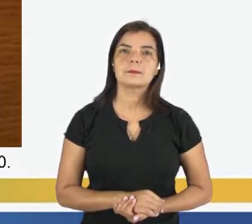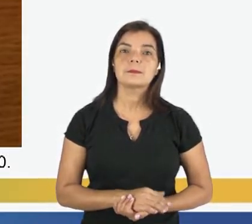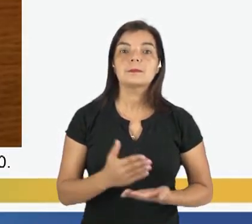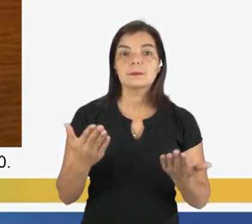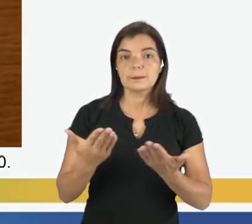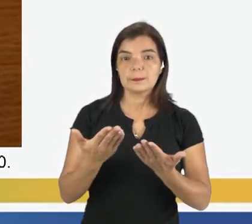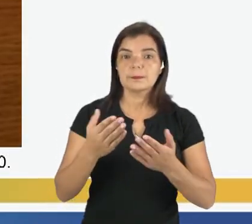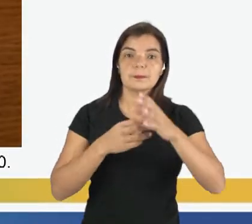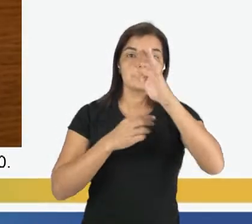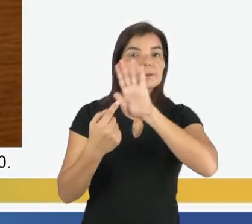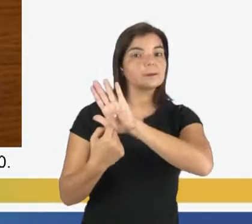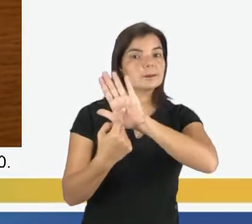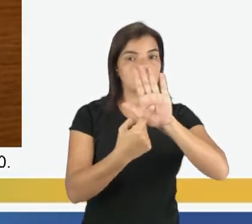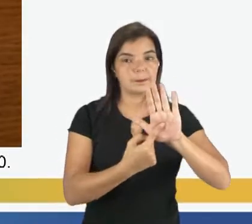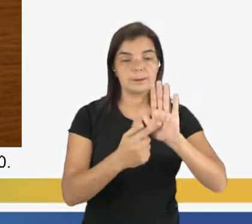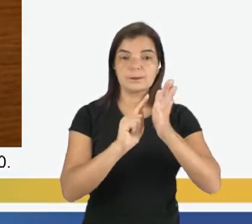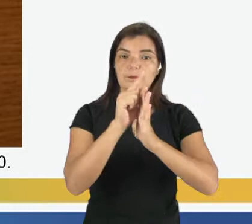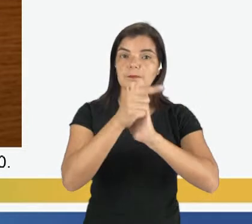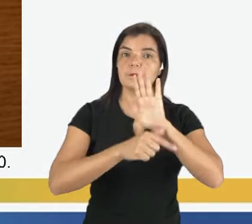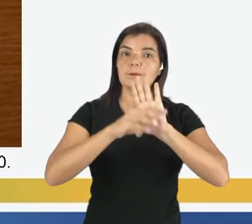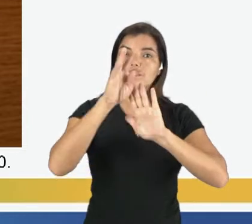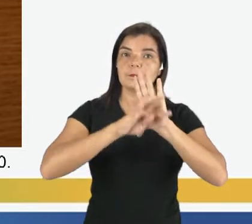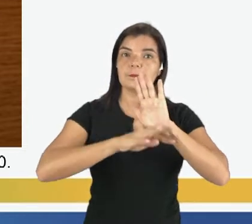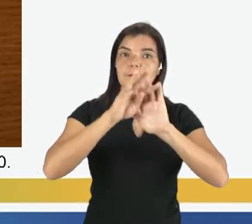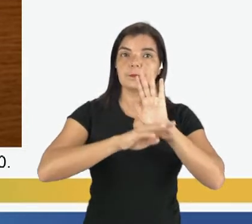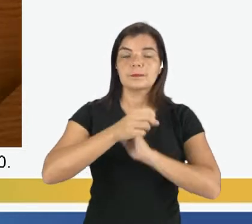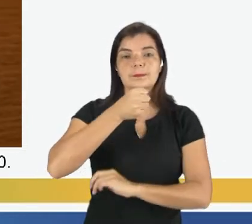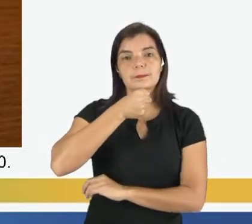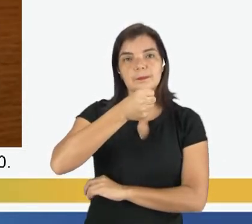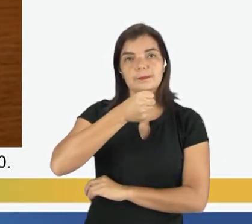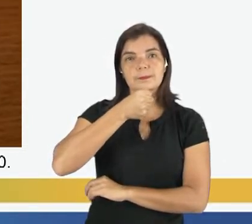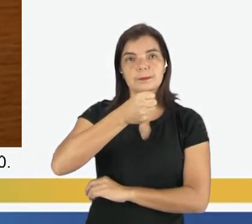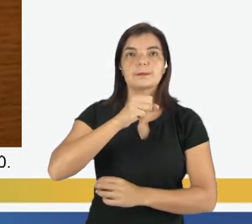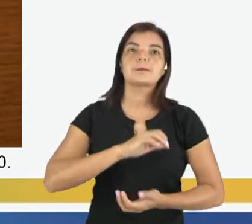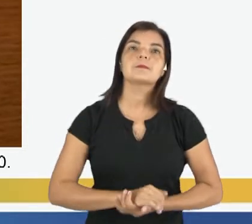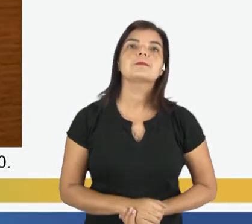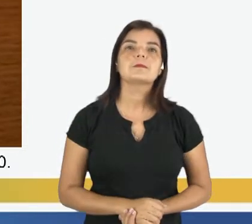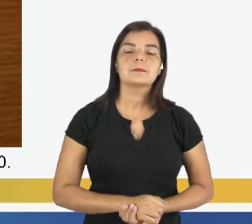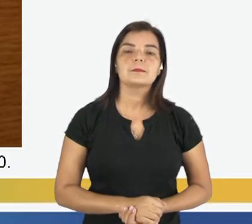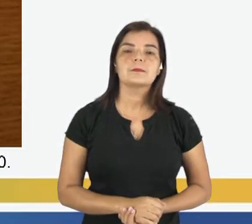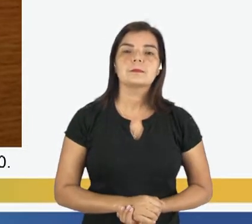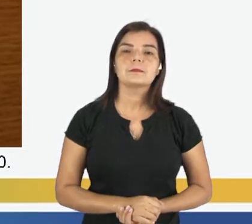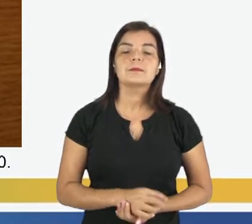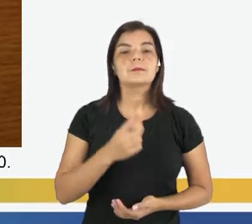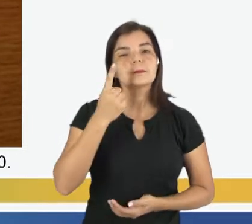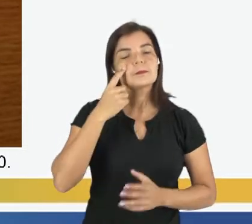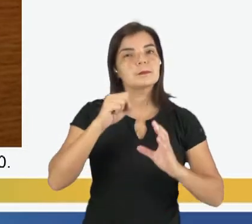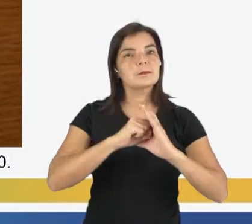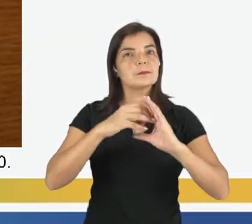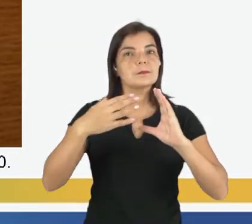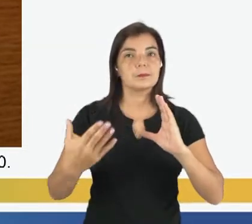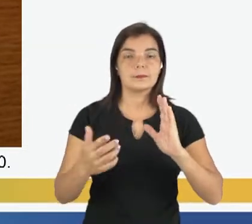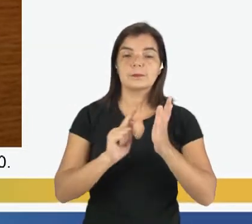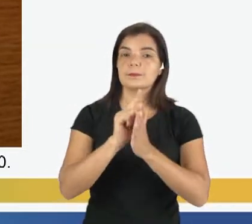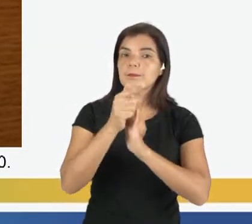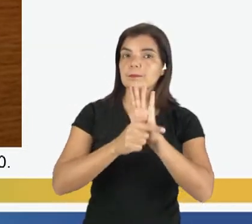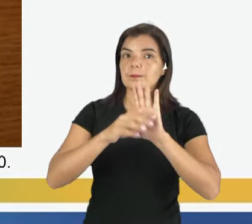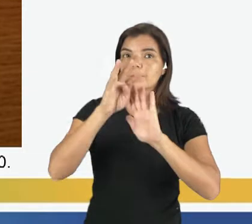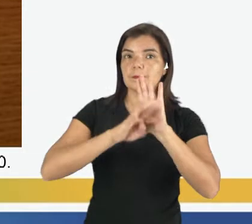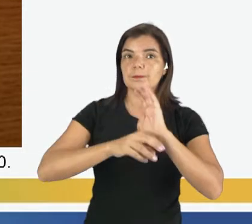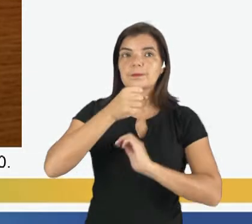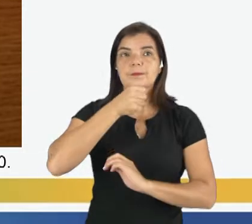Hoje nós vamos apresentar o gênero textual reportagem. Vamos às características do gênero